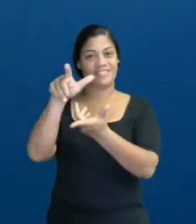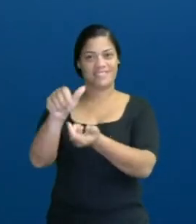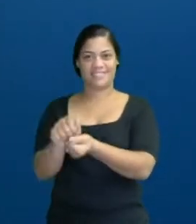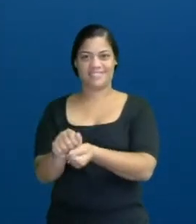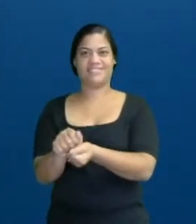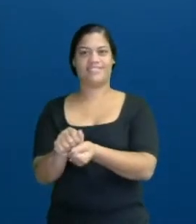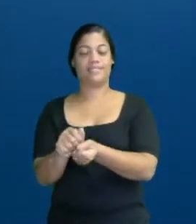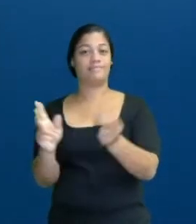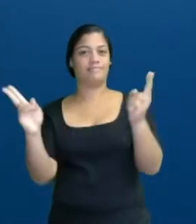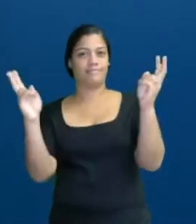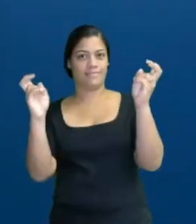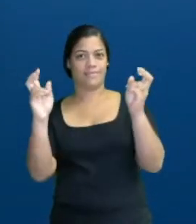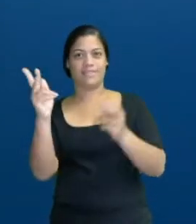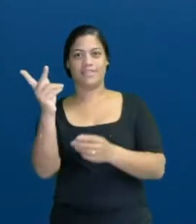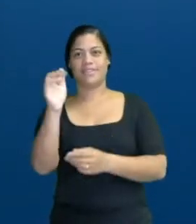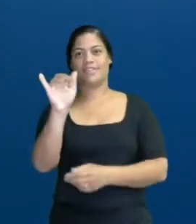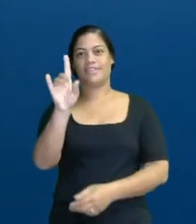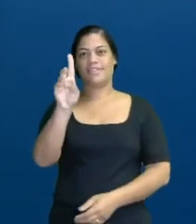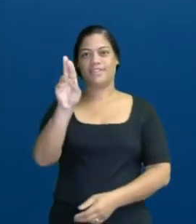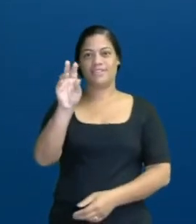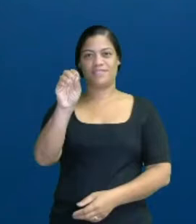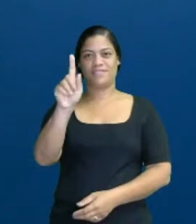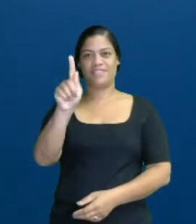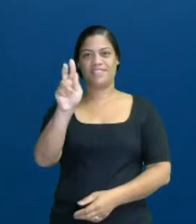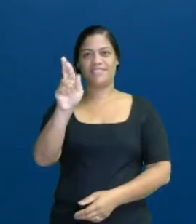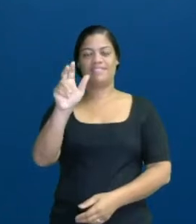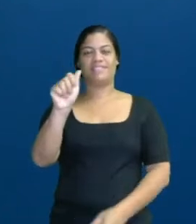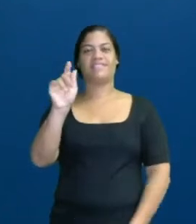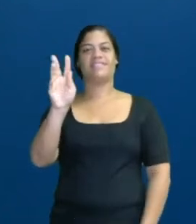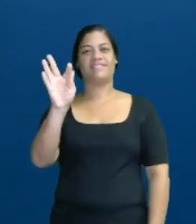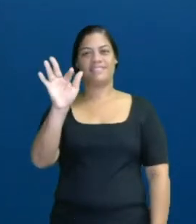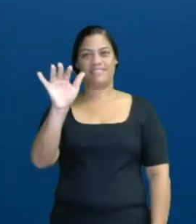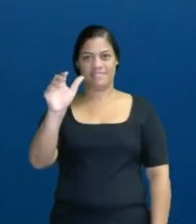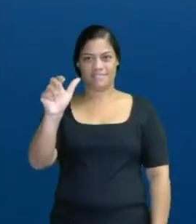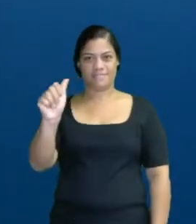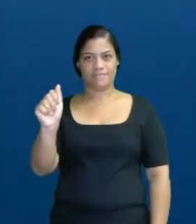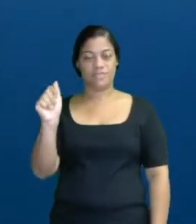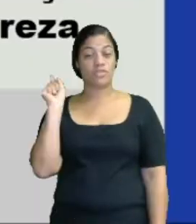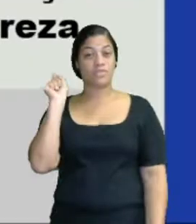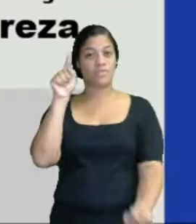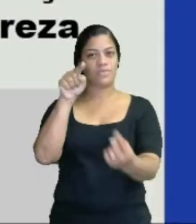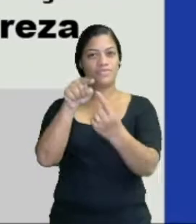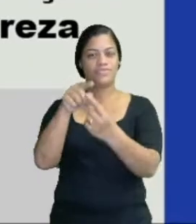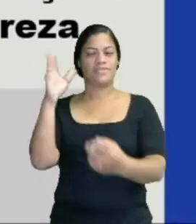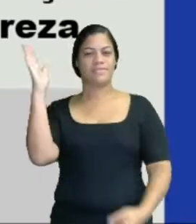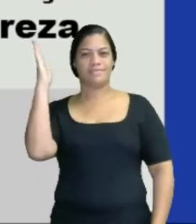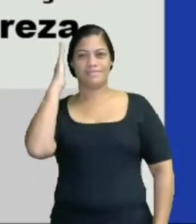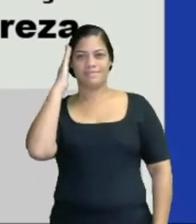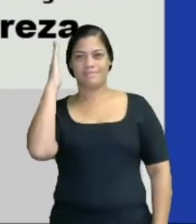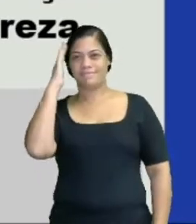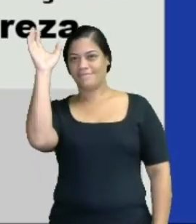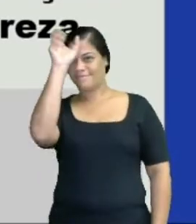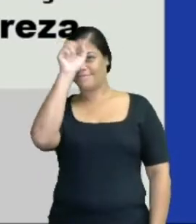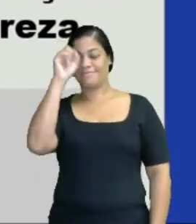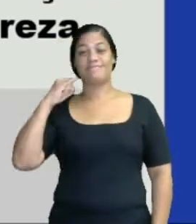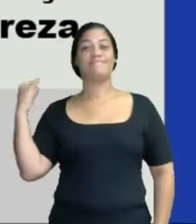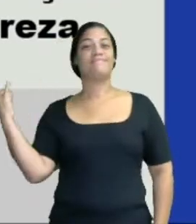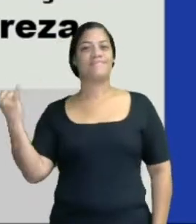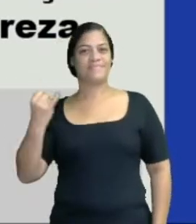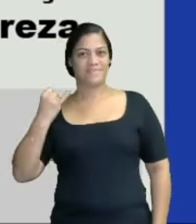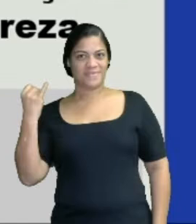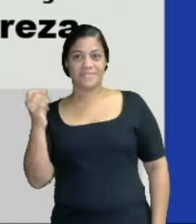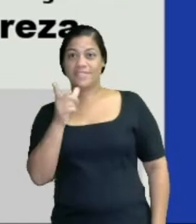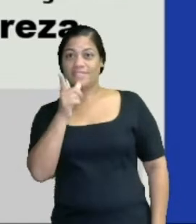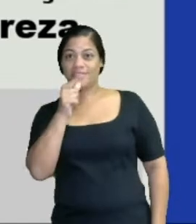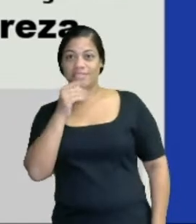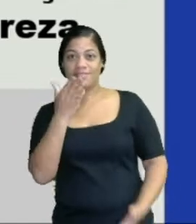geografia com o tema de hidrografia. O objetivo dessa aula é compreender a importância da